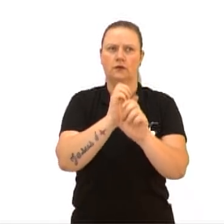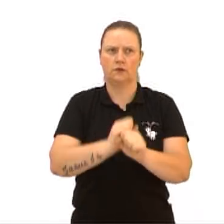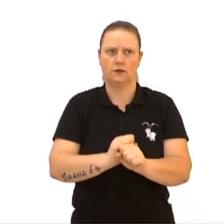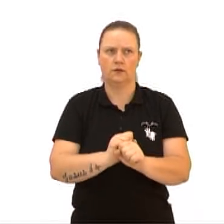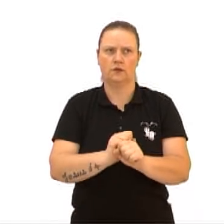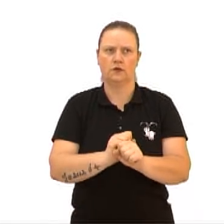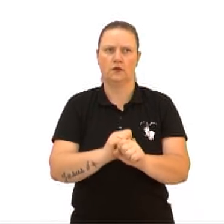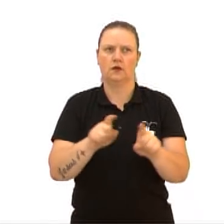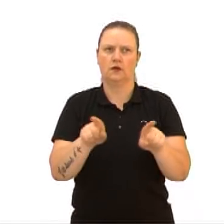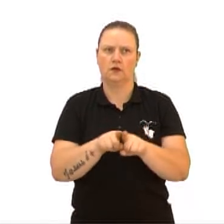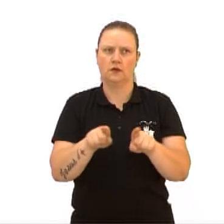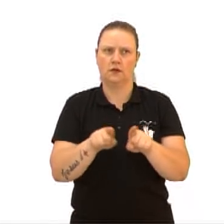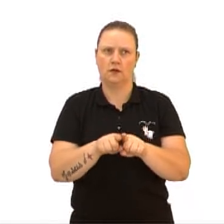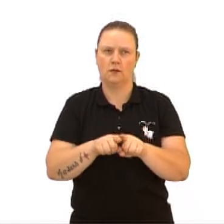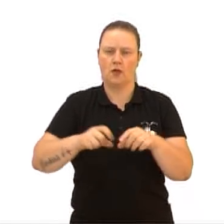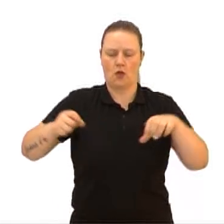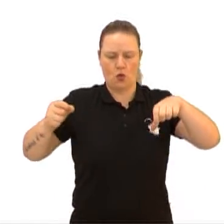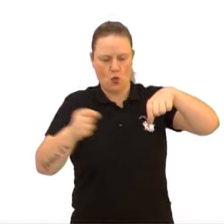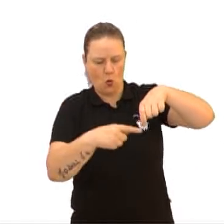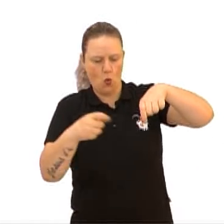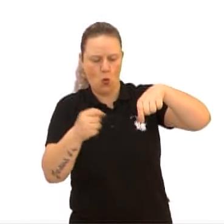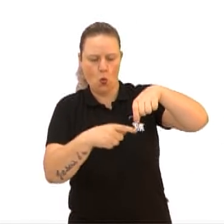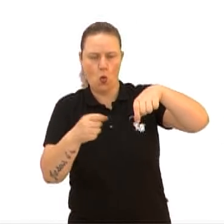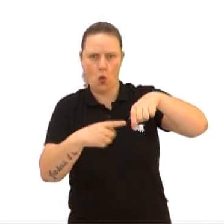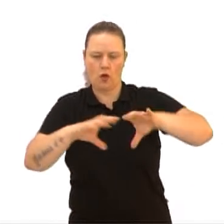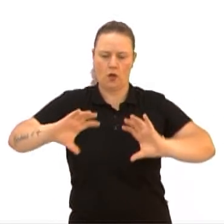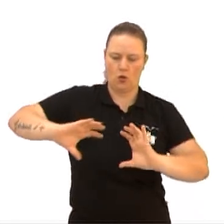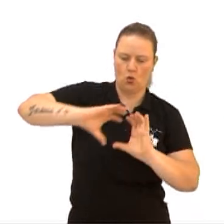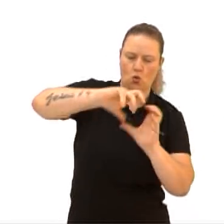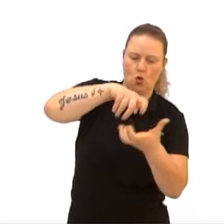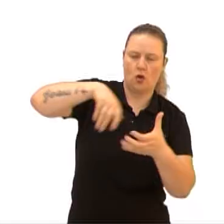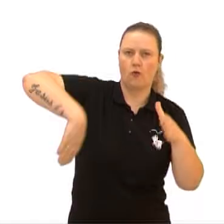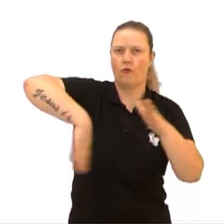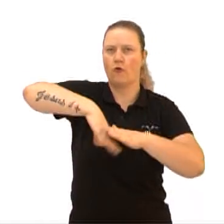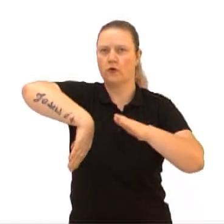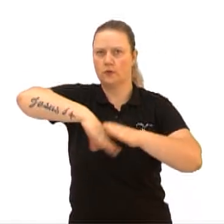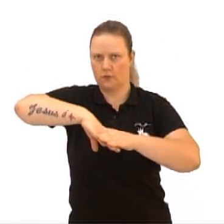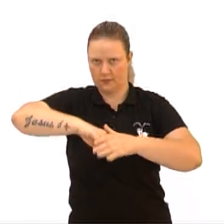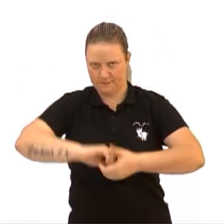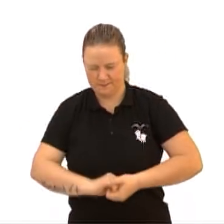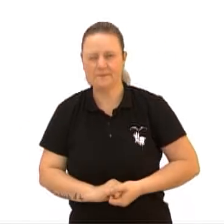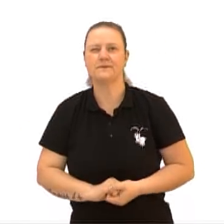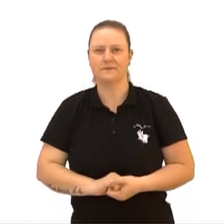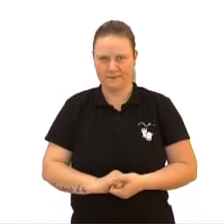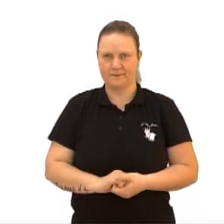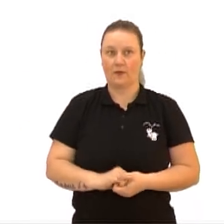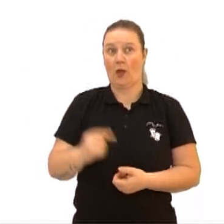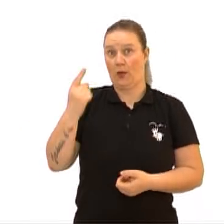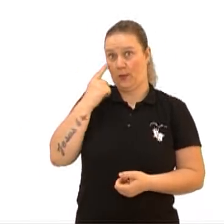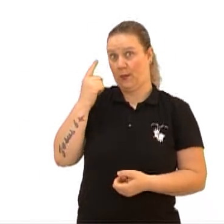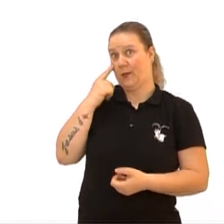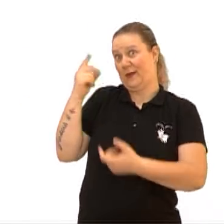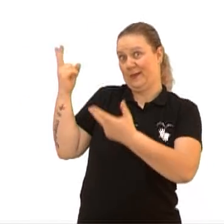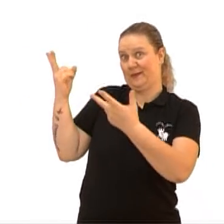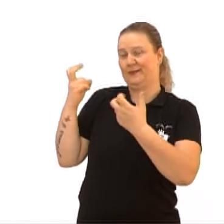nas edições de 2002 e 2014 da Copa do Mundo de Futebol, tá bom? Então, olha só.